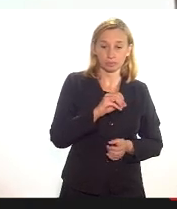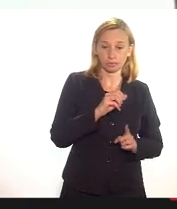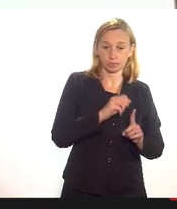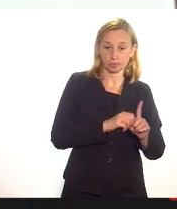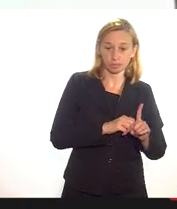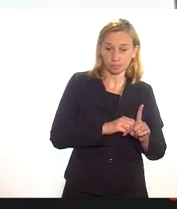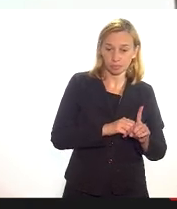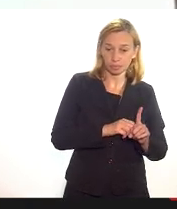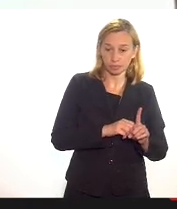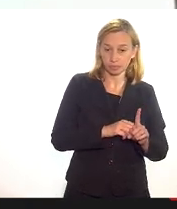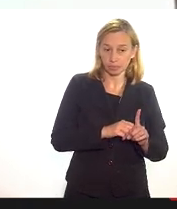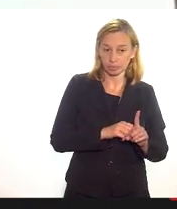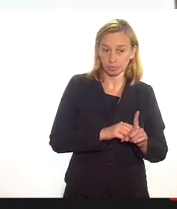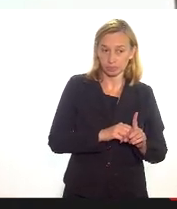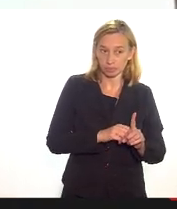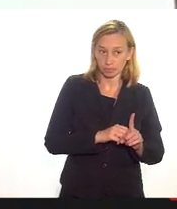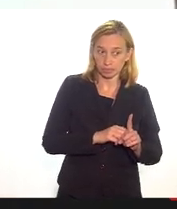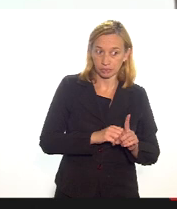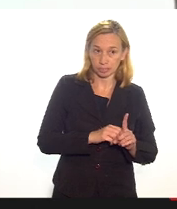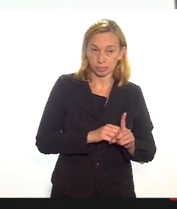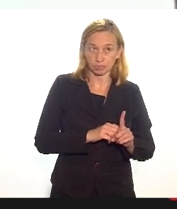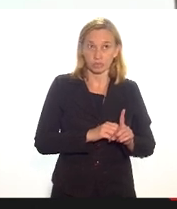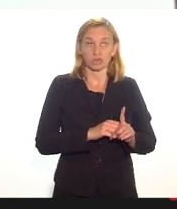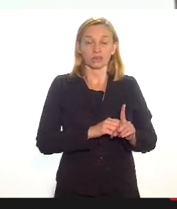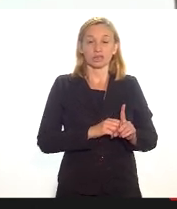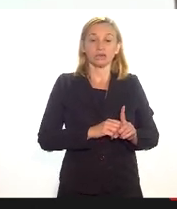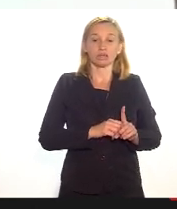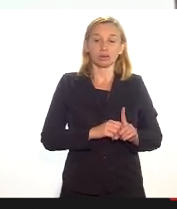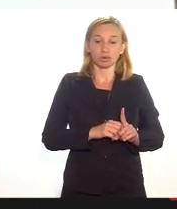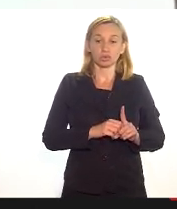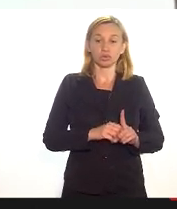10/10/16, deputada Marta Rocha,